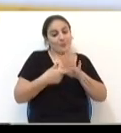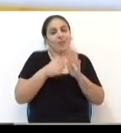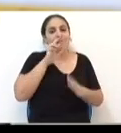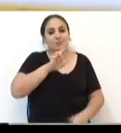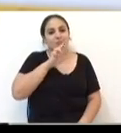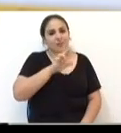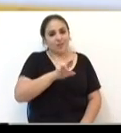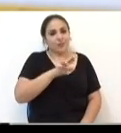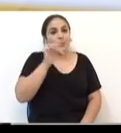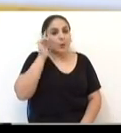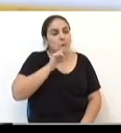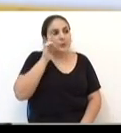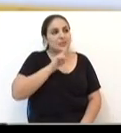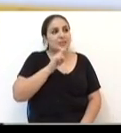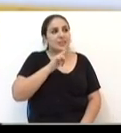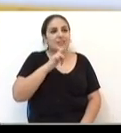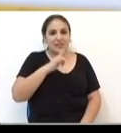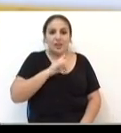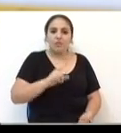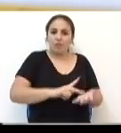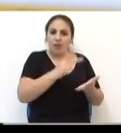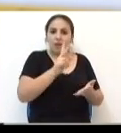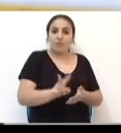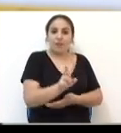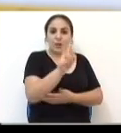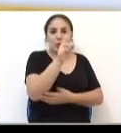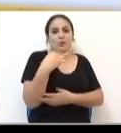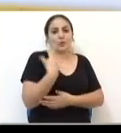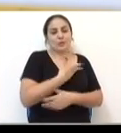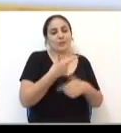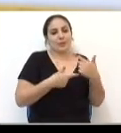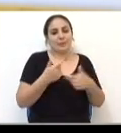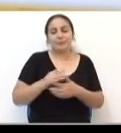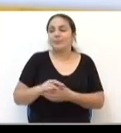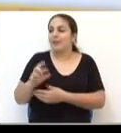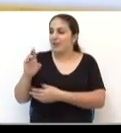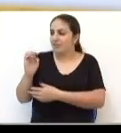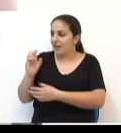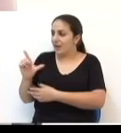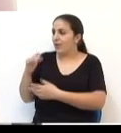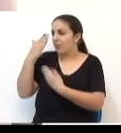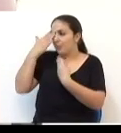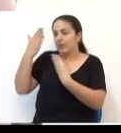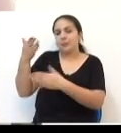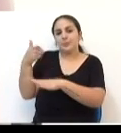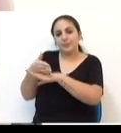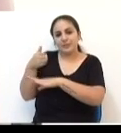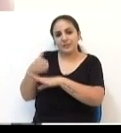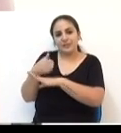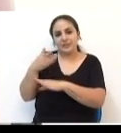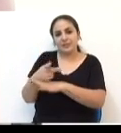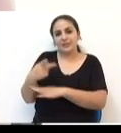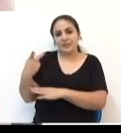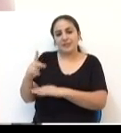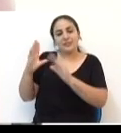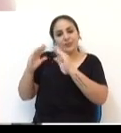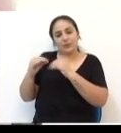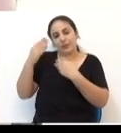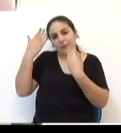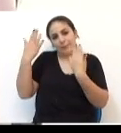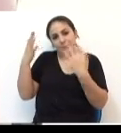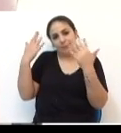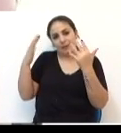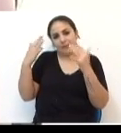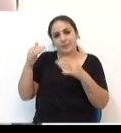apresentar resultado para as pessoas, para valer a pena todo esse trabalho, todo esse sacrifício. Rafael Colucci, obrigada pela sua participação nesta